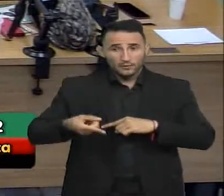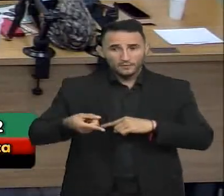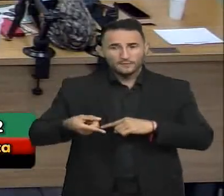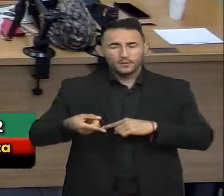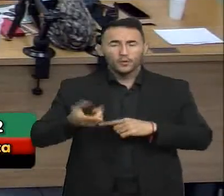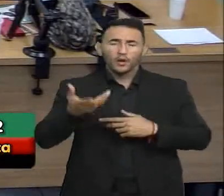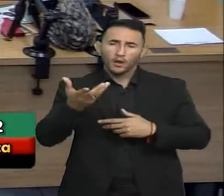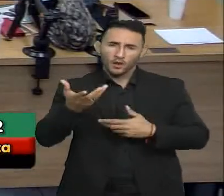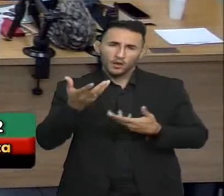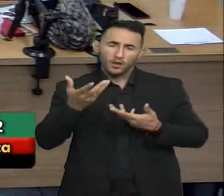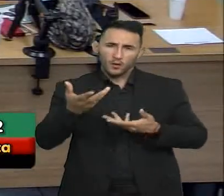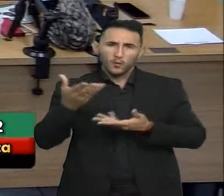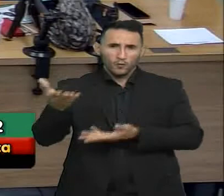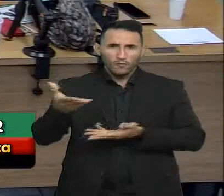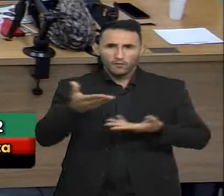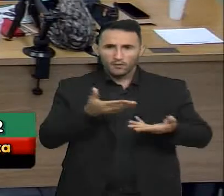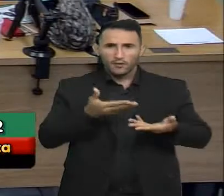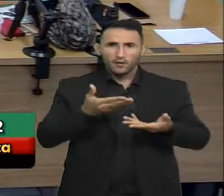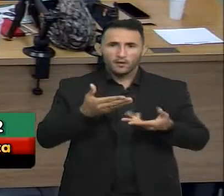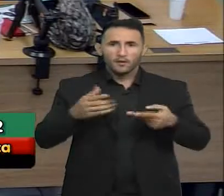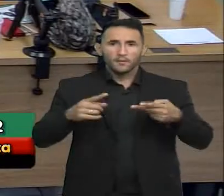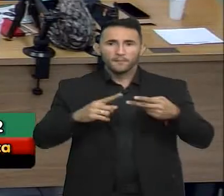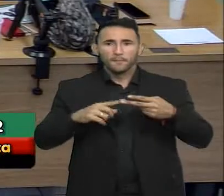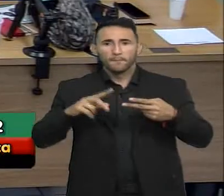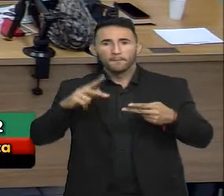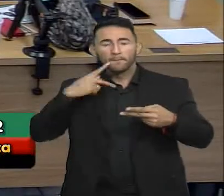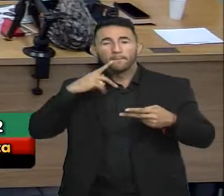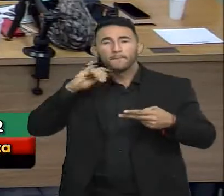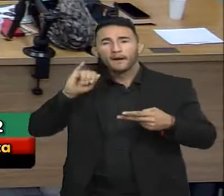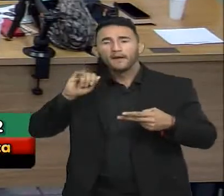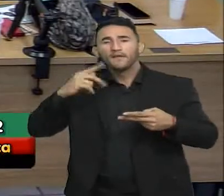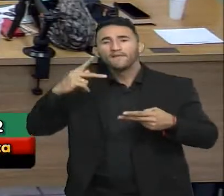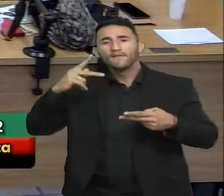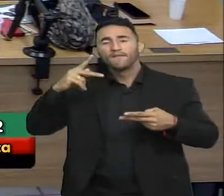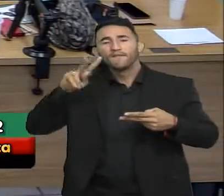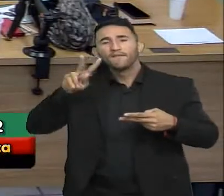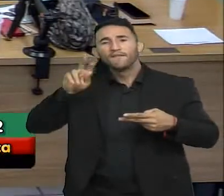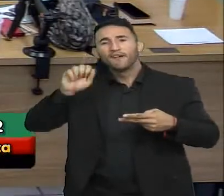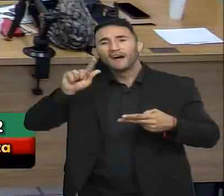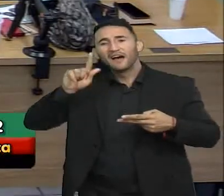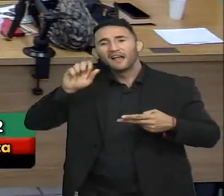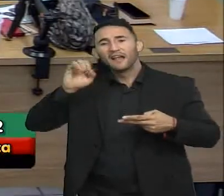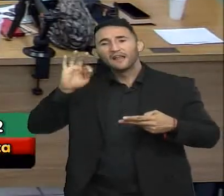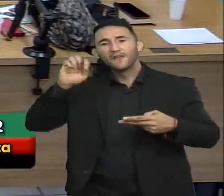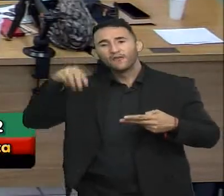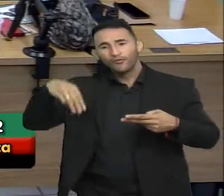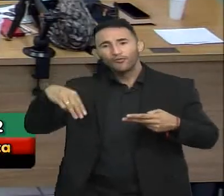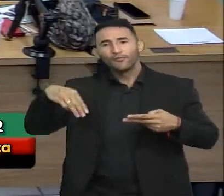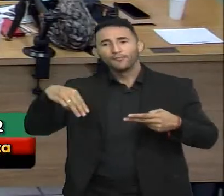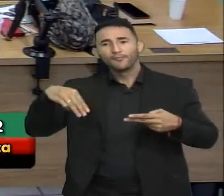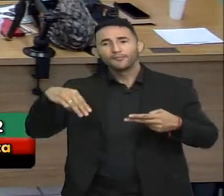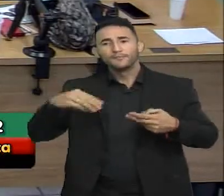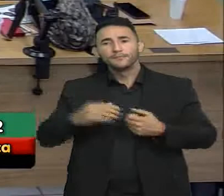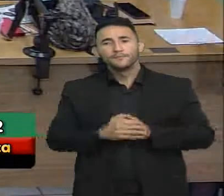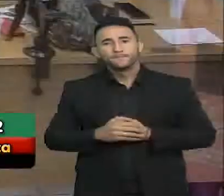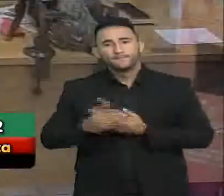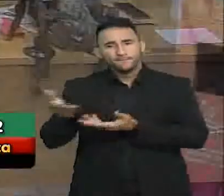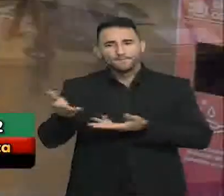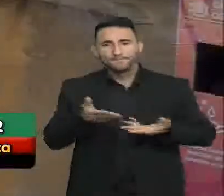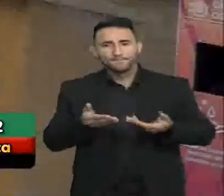também de chamar, na sequência, o pai Valetim de Oxaguian, por